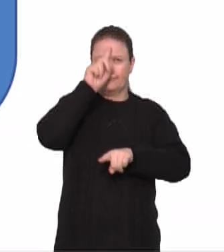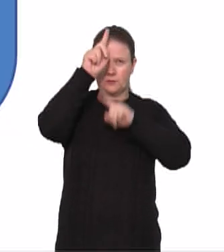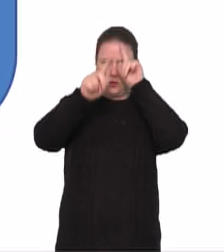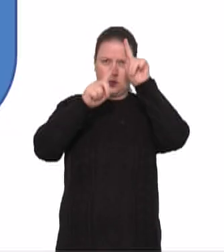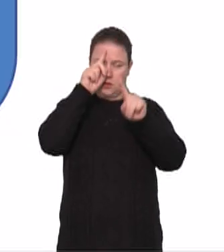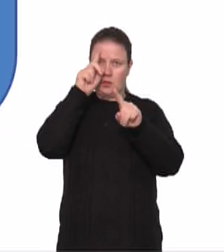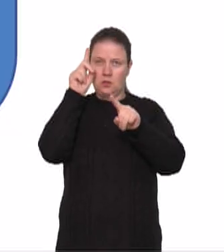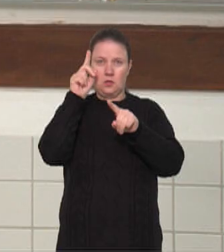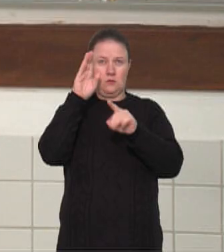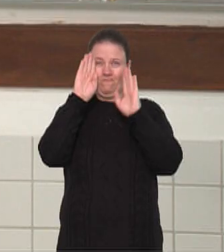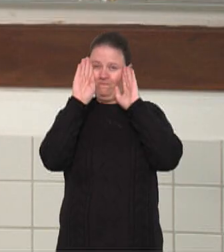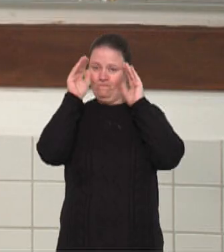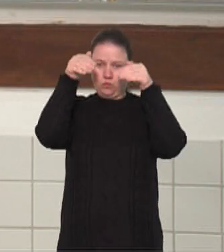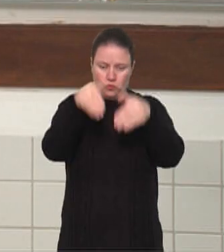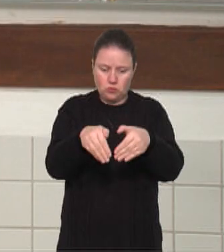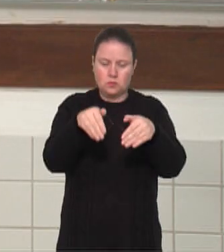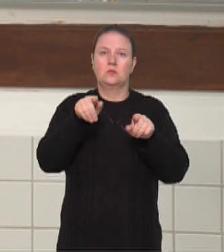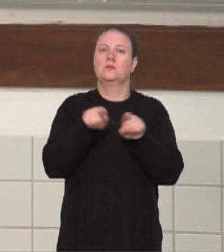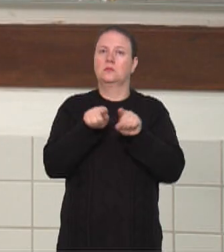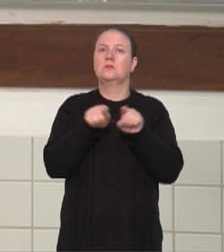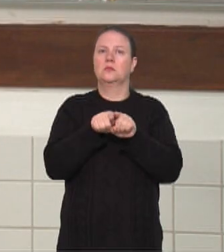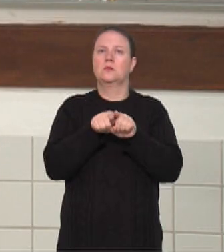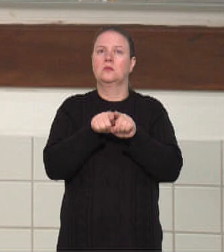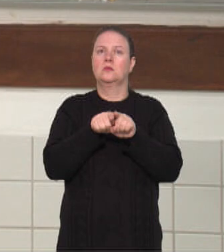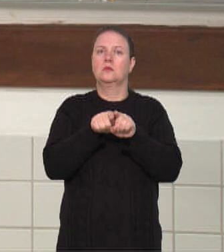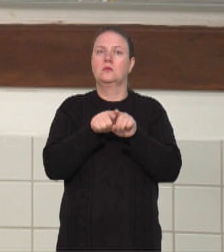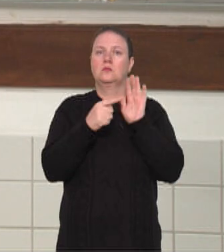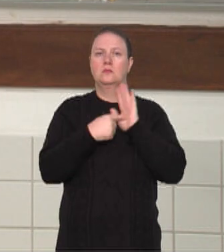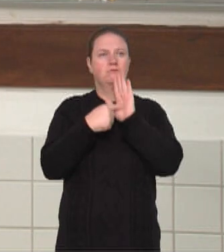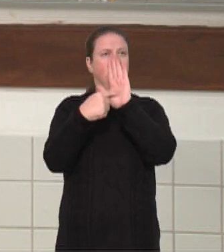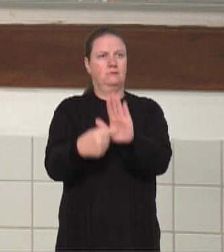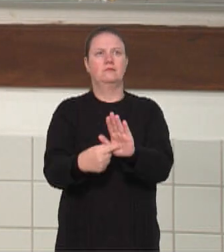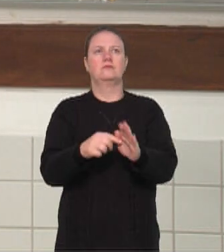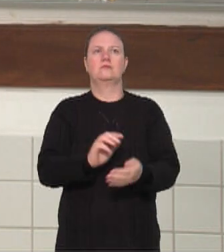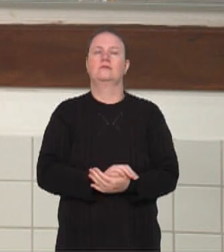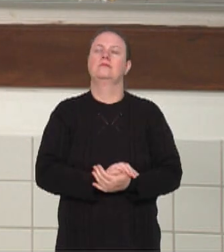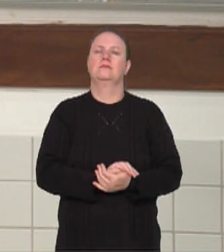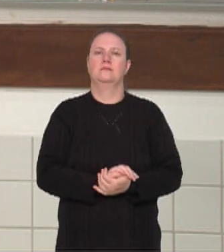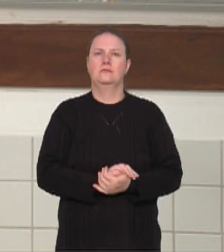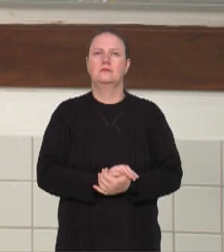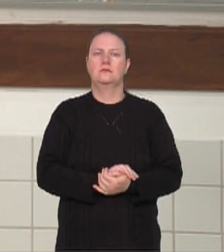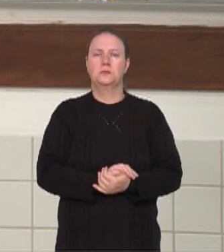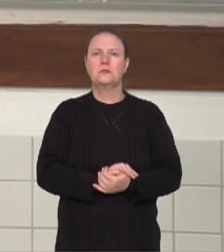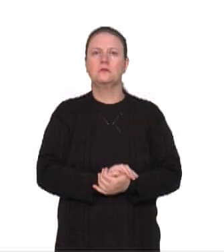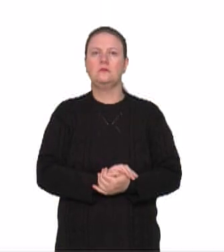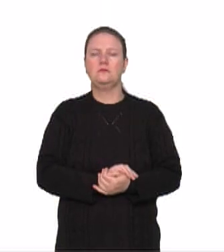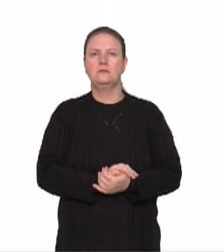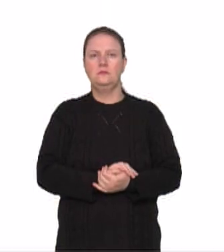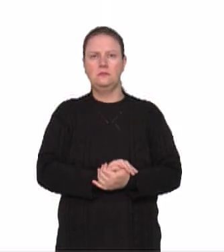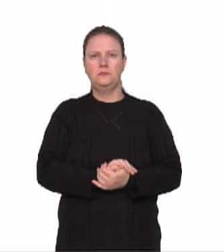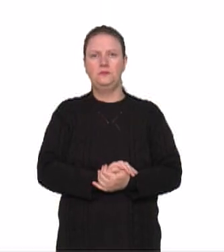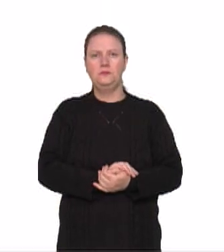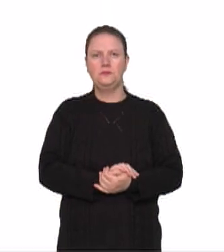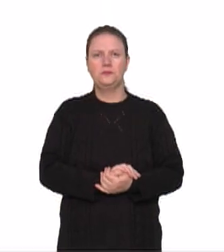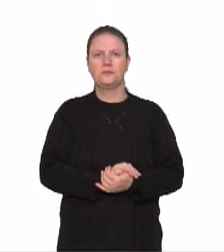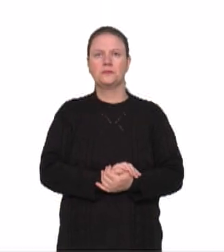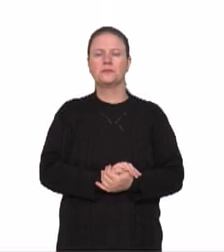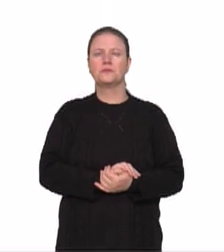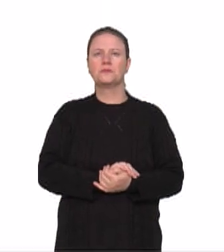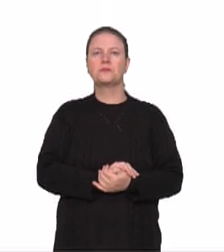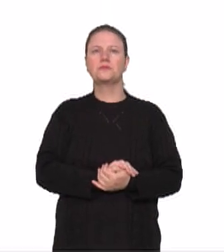central, certo? Tem uma ideia central que norteia ali todos os demais elementos da peça